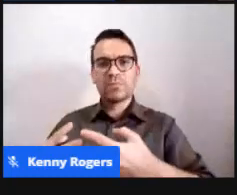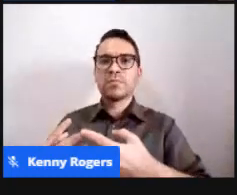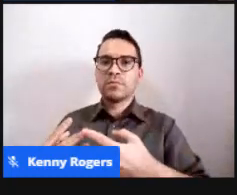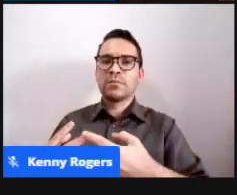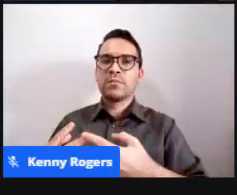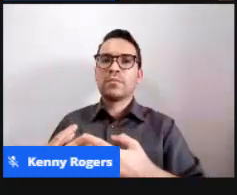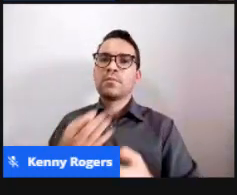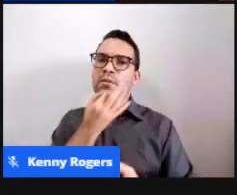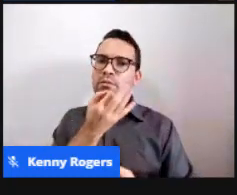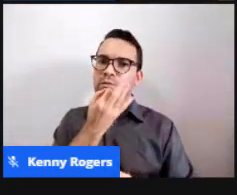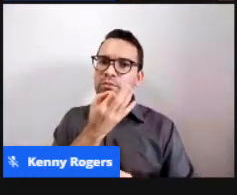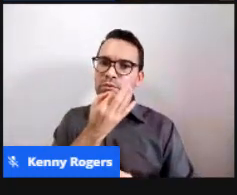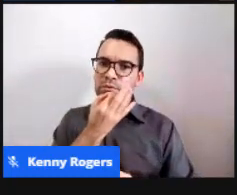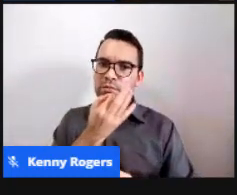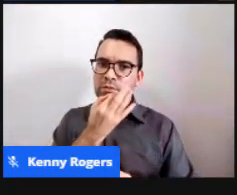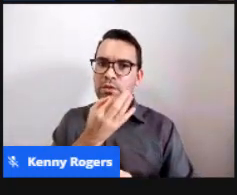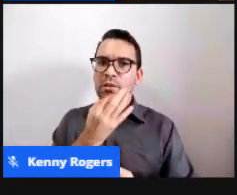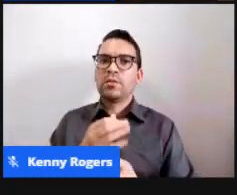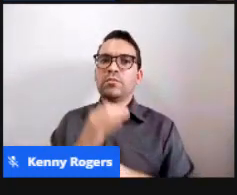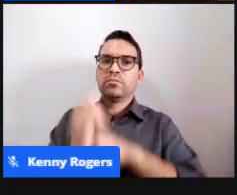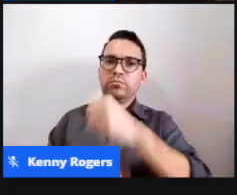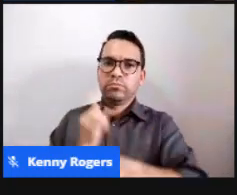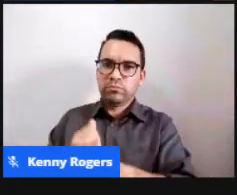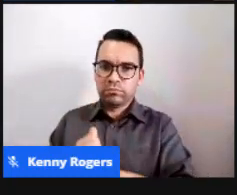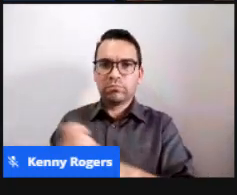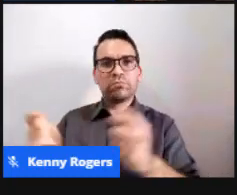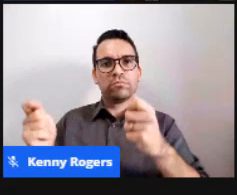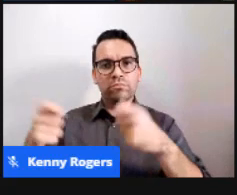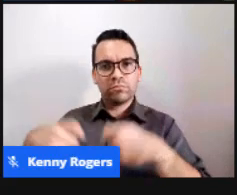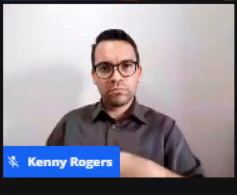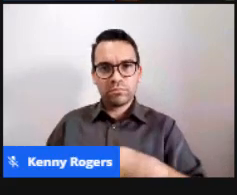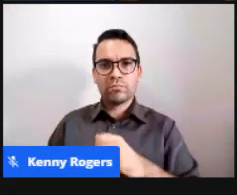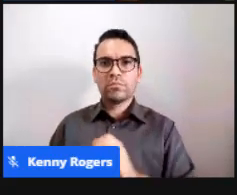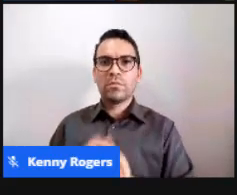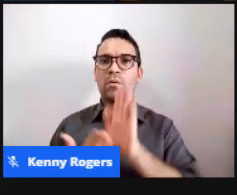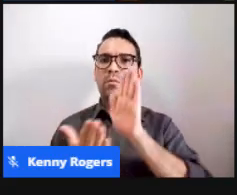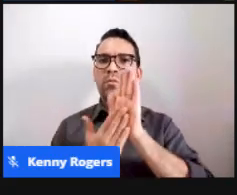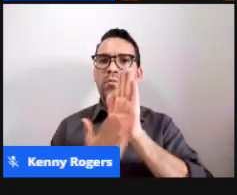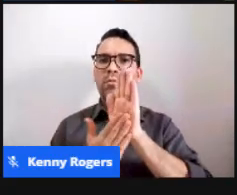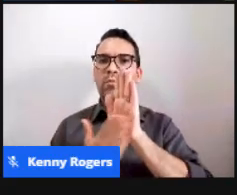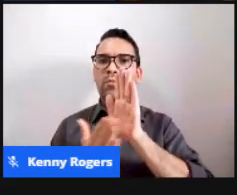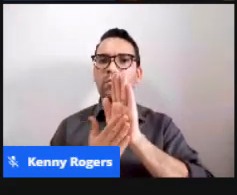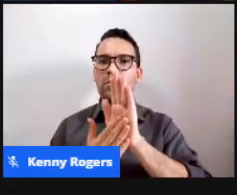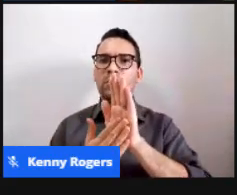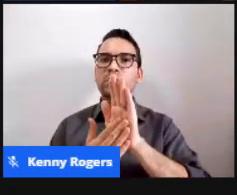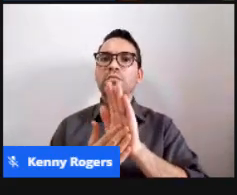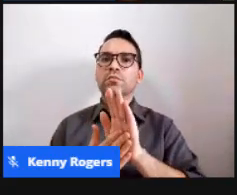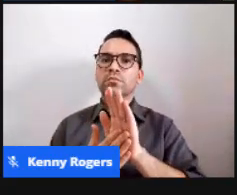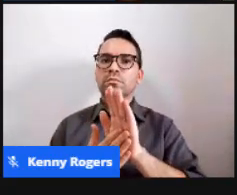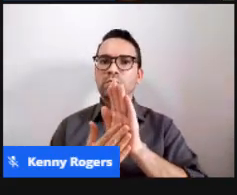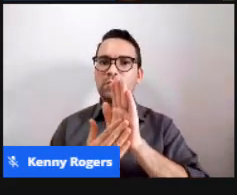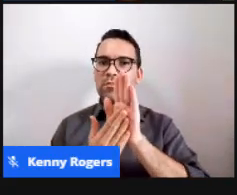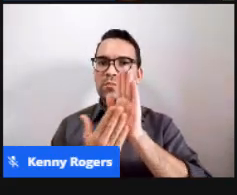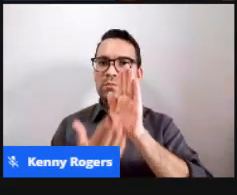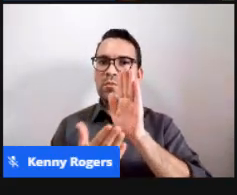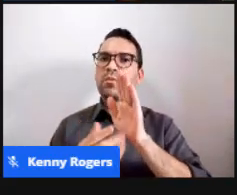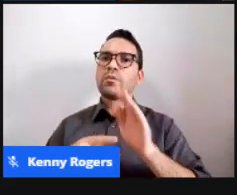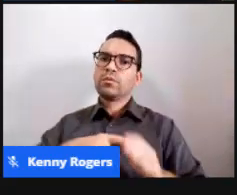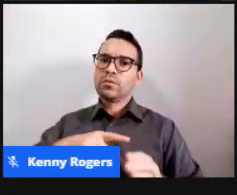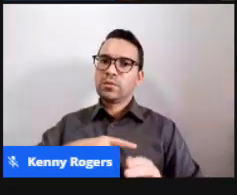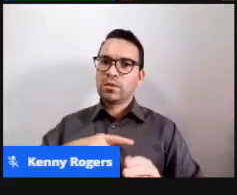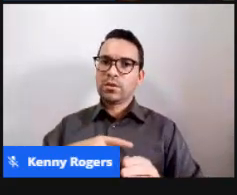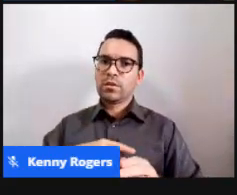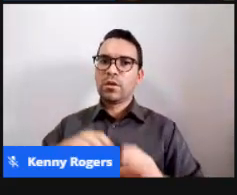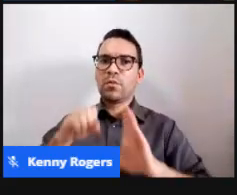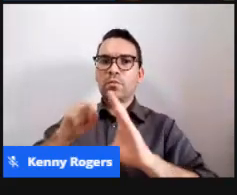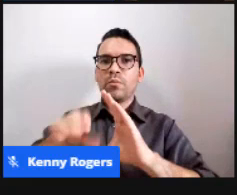Sugerir sites para meninada, né? Outras propostas. Então, existe também uma forma, lá no nosso blog da Geografia,